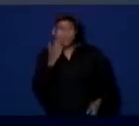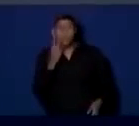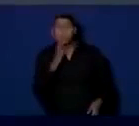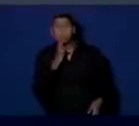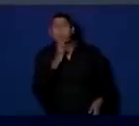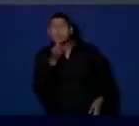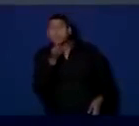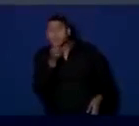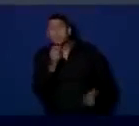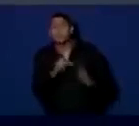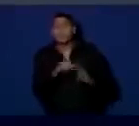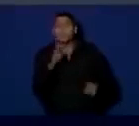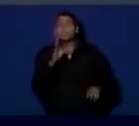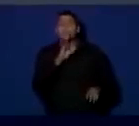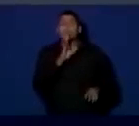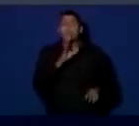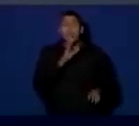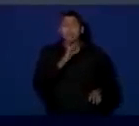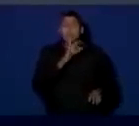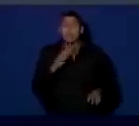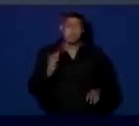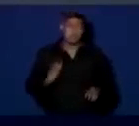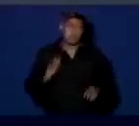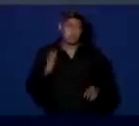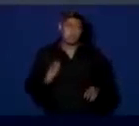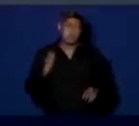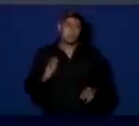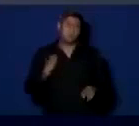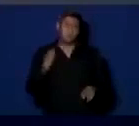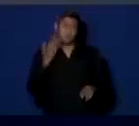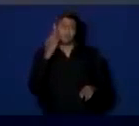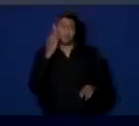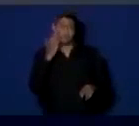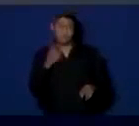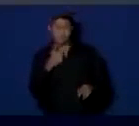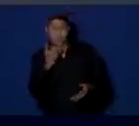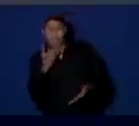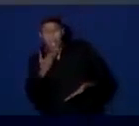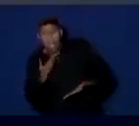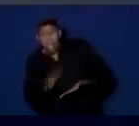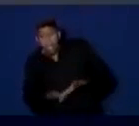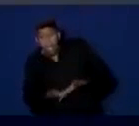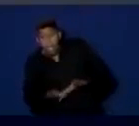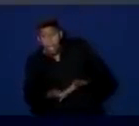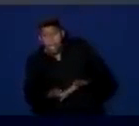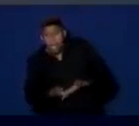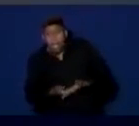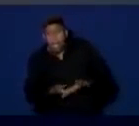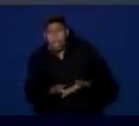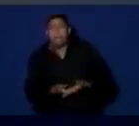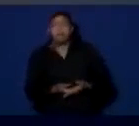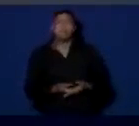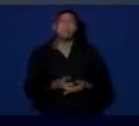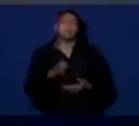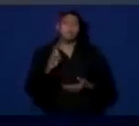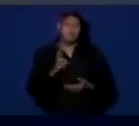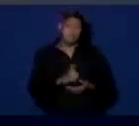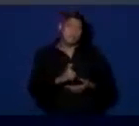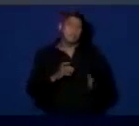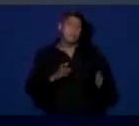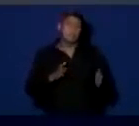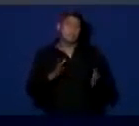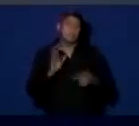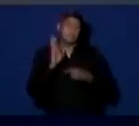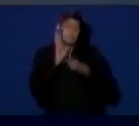conhecendo pouco, mas conhecendo os atores em questão, eu me impressiono pouco com ex-assessor econômico A